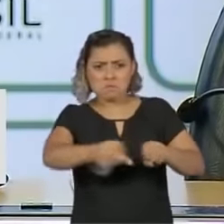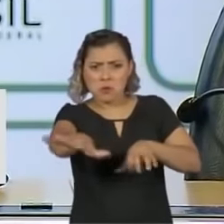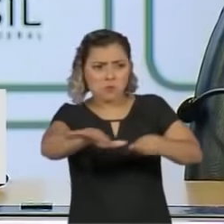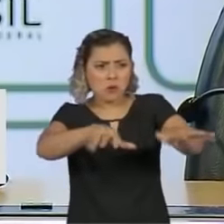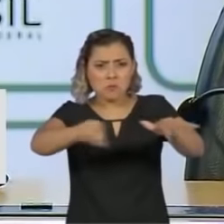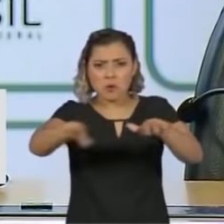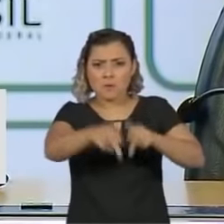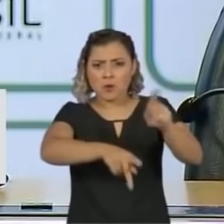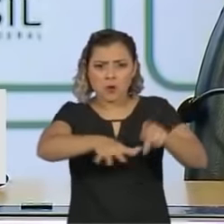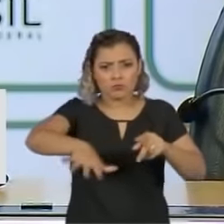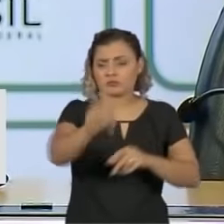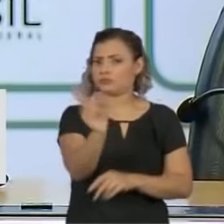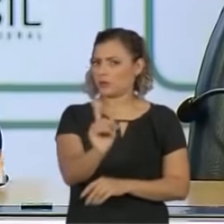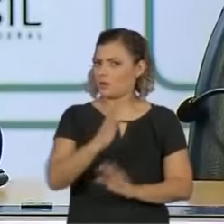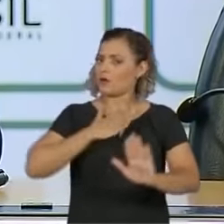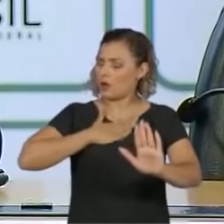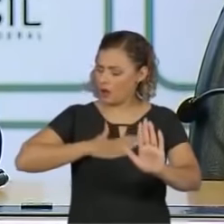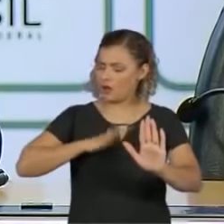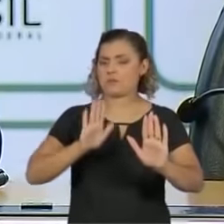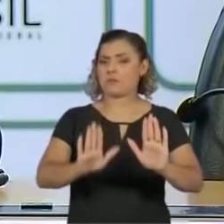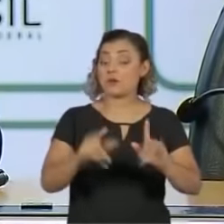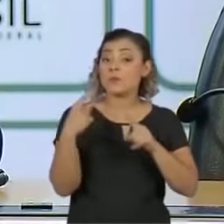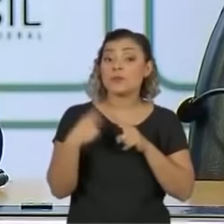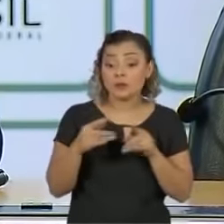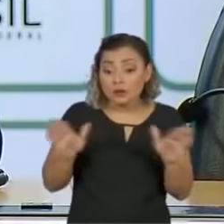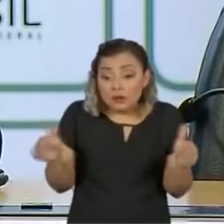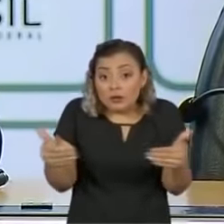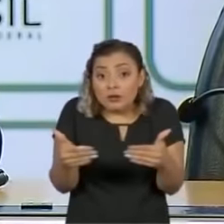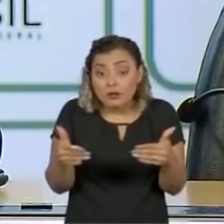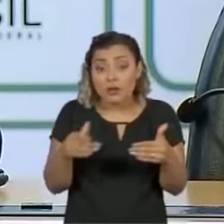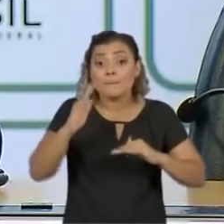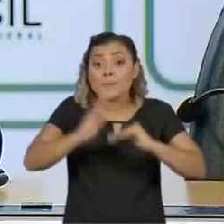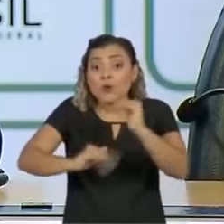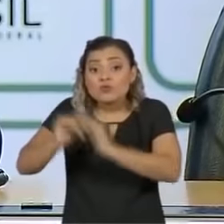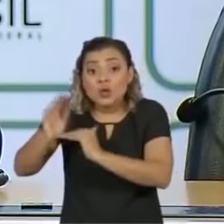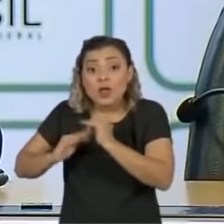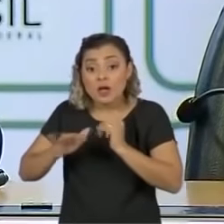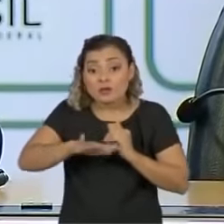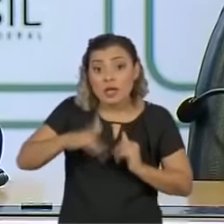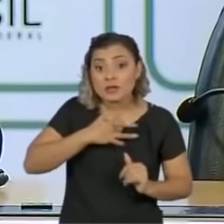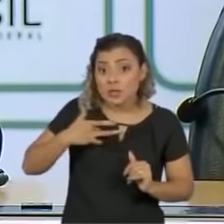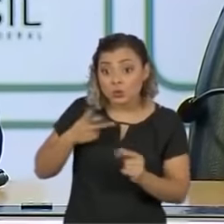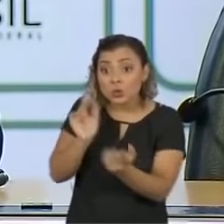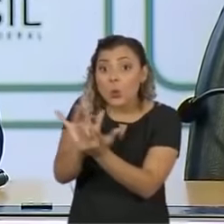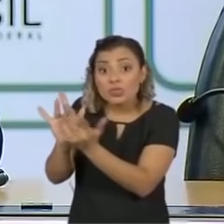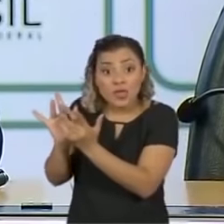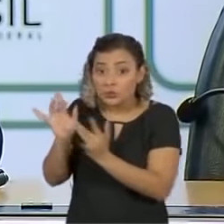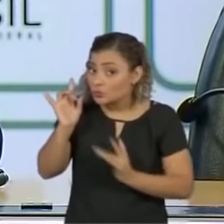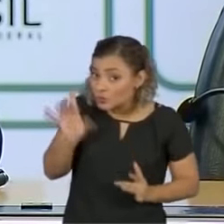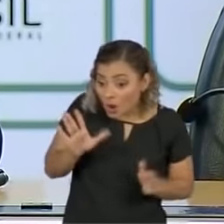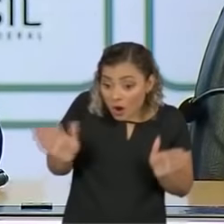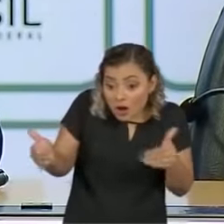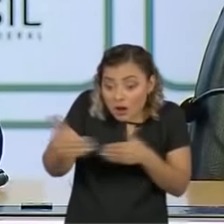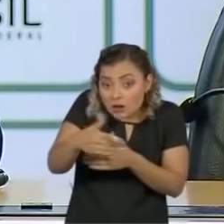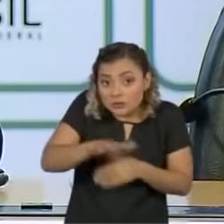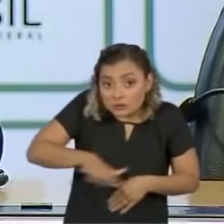para a população geral, porque ele está restrito aos profissionais de saúde e, eventualmente,